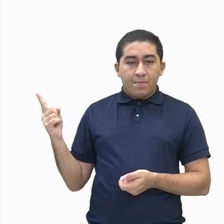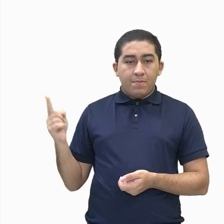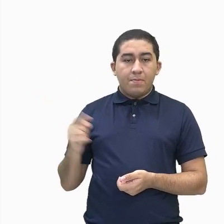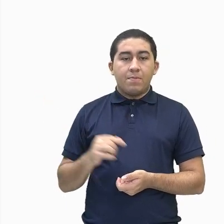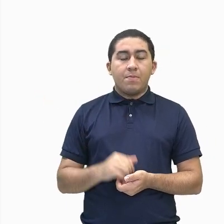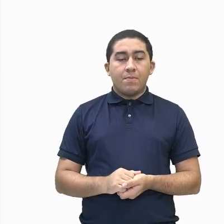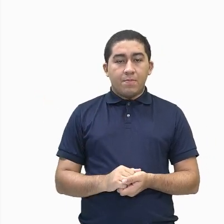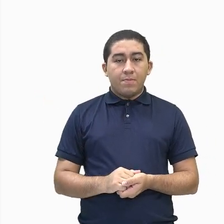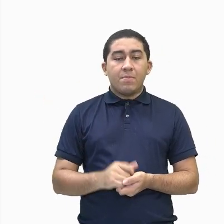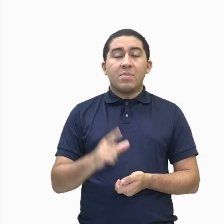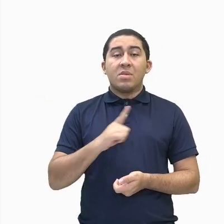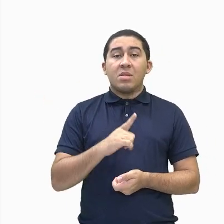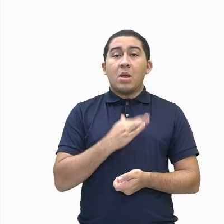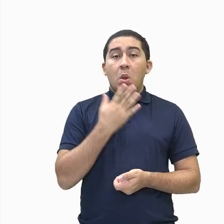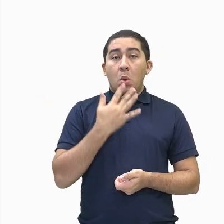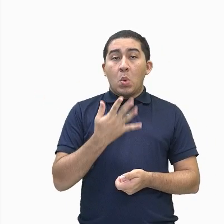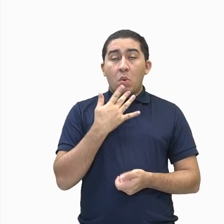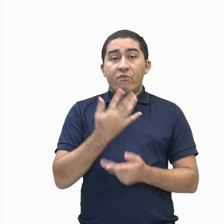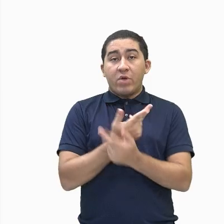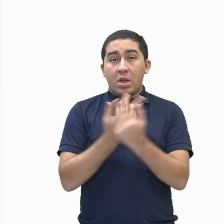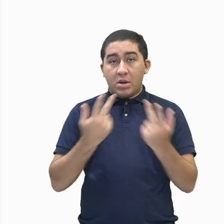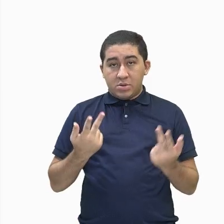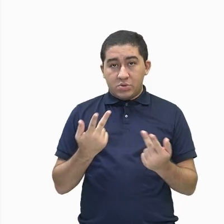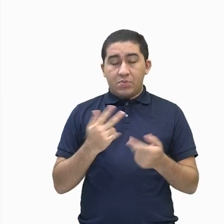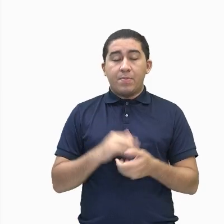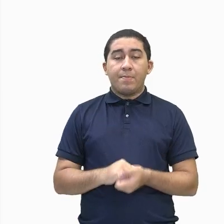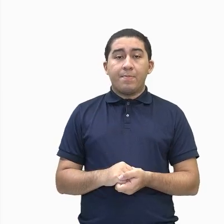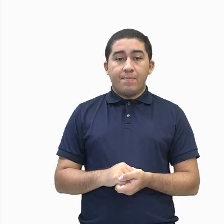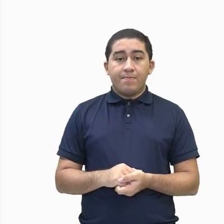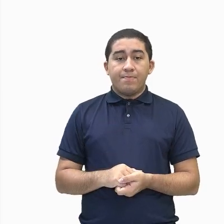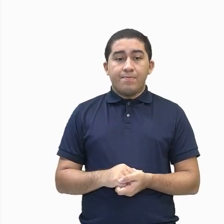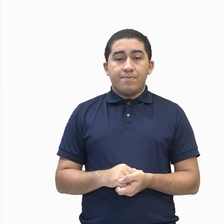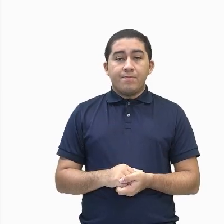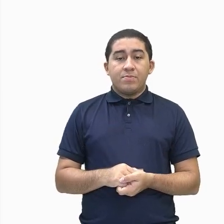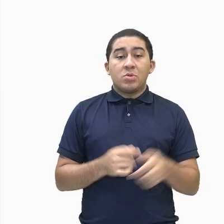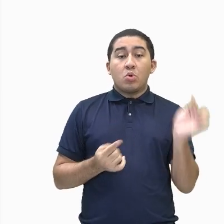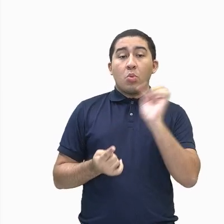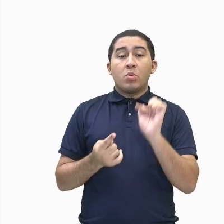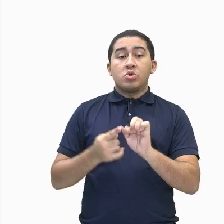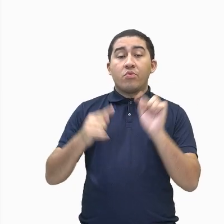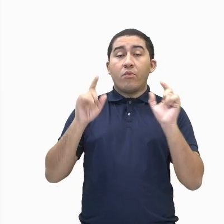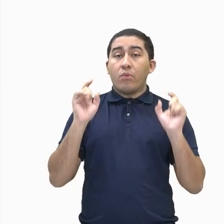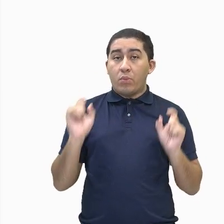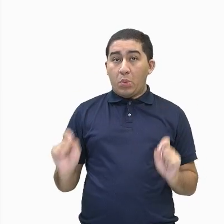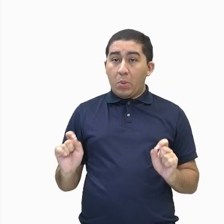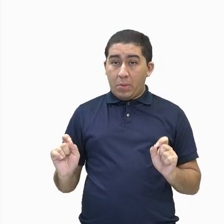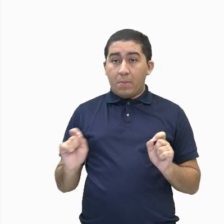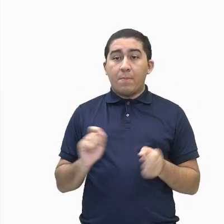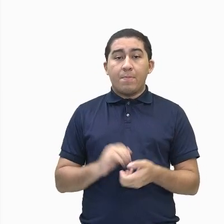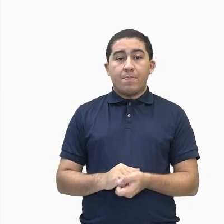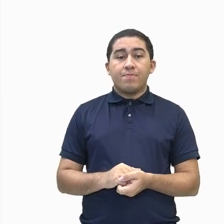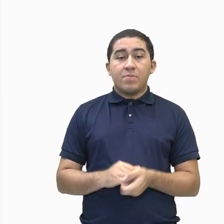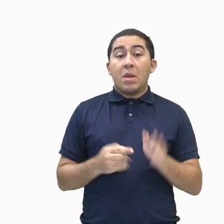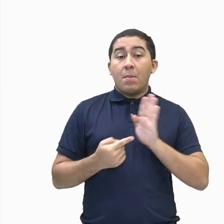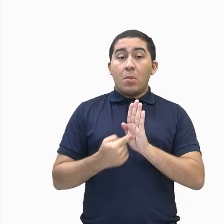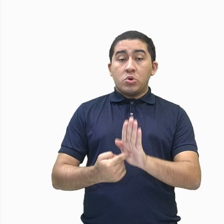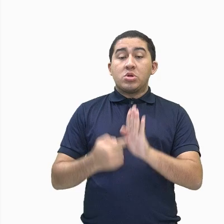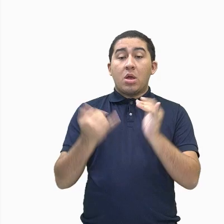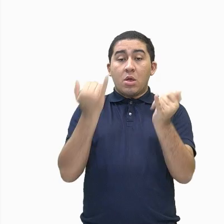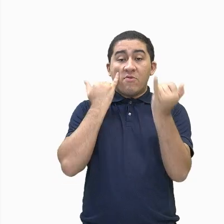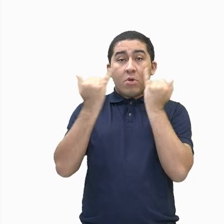com vermelho, laranja e verde, e a finalidade aí é mostrar as